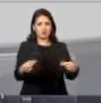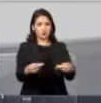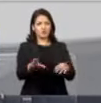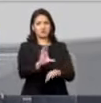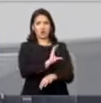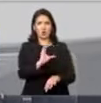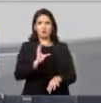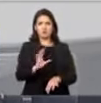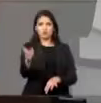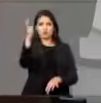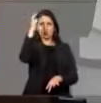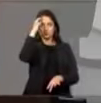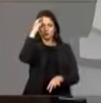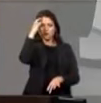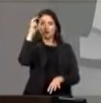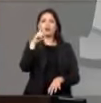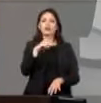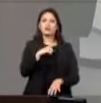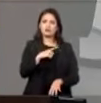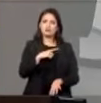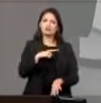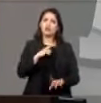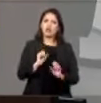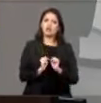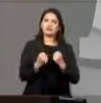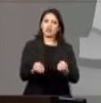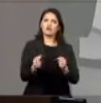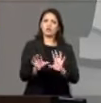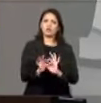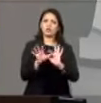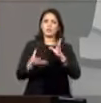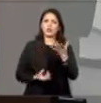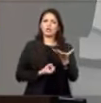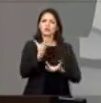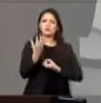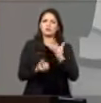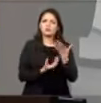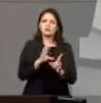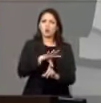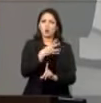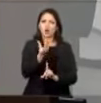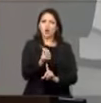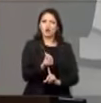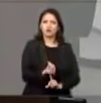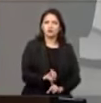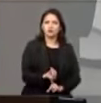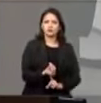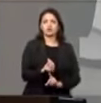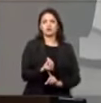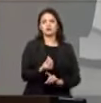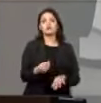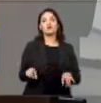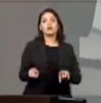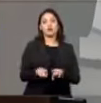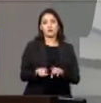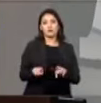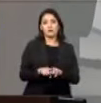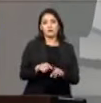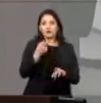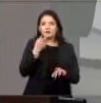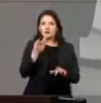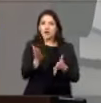manifestam ações em defesa da liberdade de expressão artística, e aqui quero pontuar